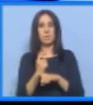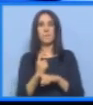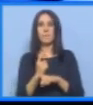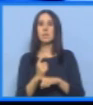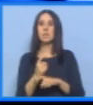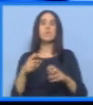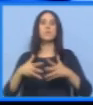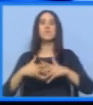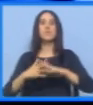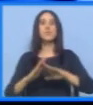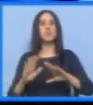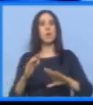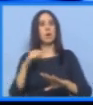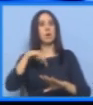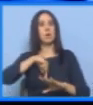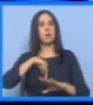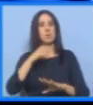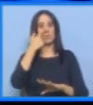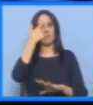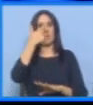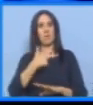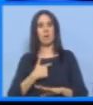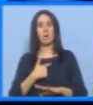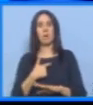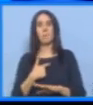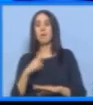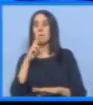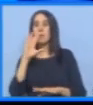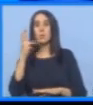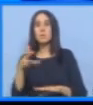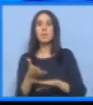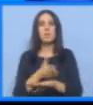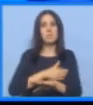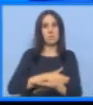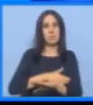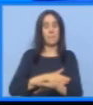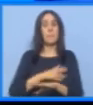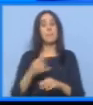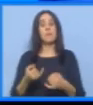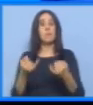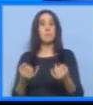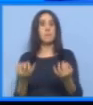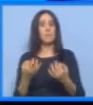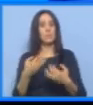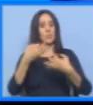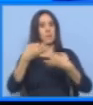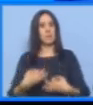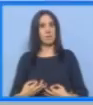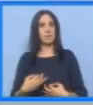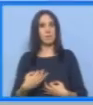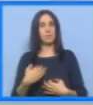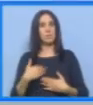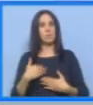uma estrutura do homem antes de Fátima acontecer. Depois havia a sua honestidade